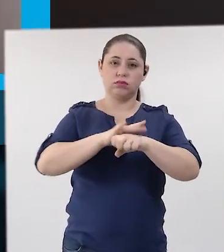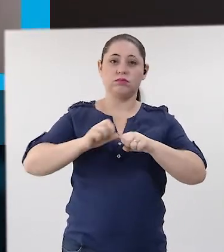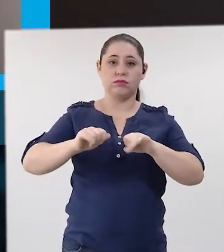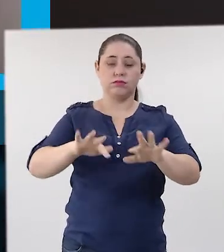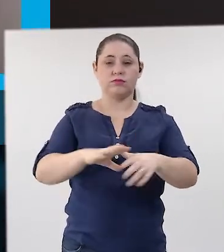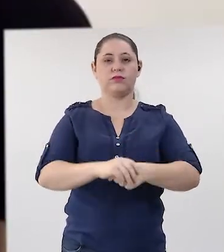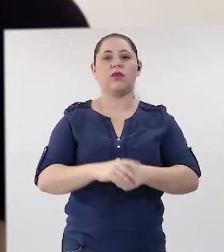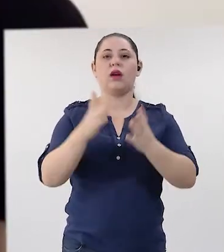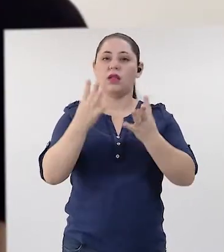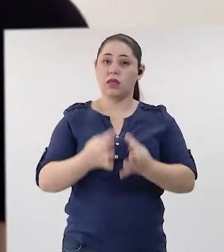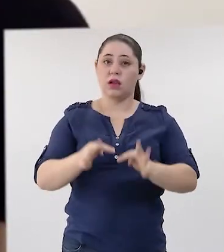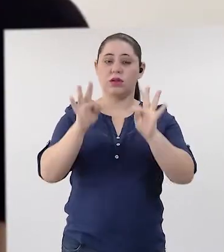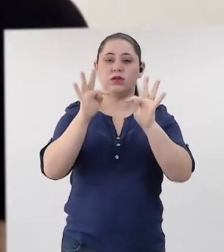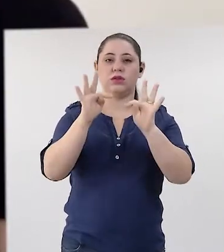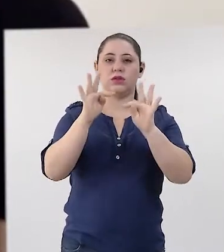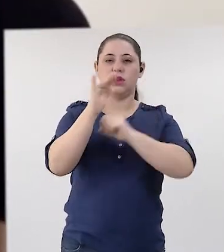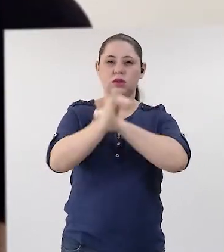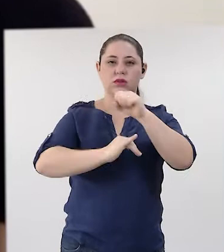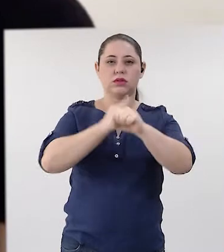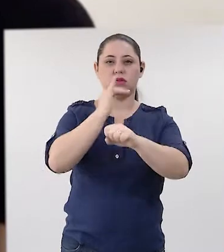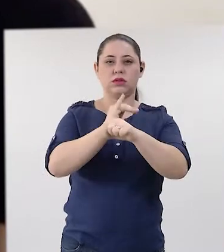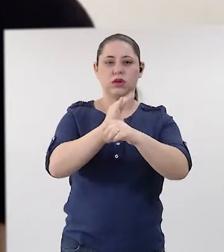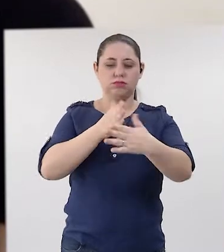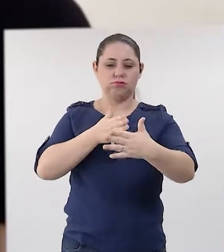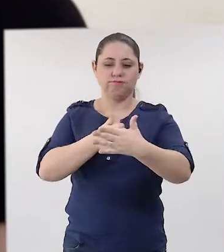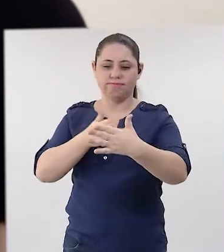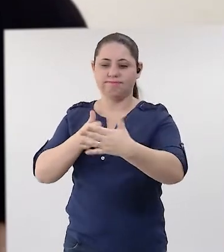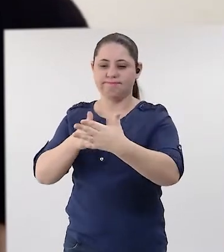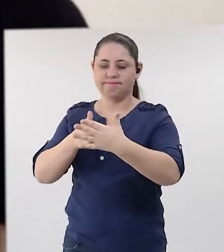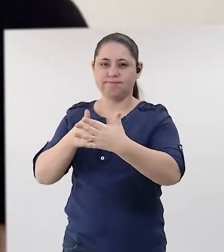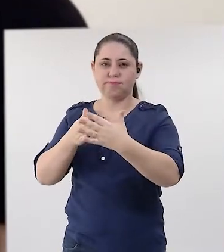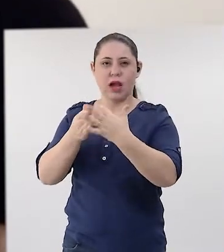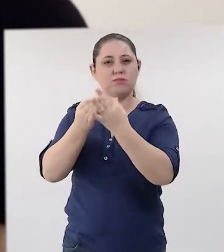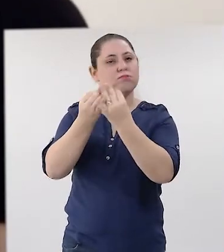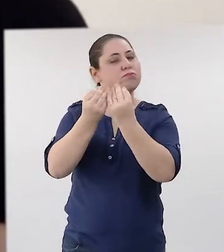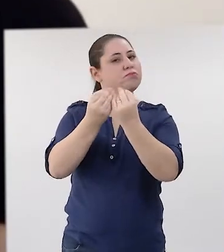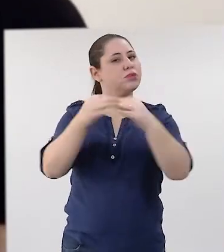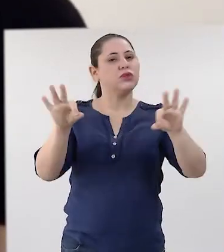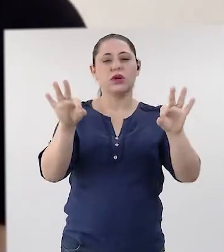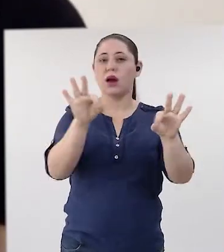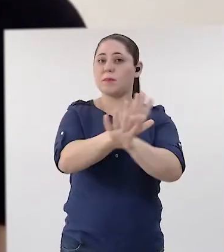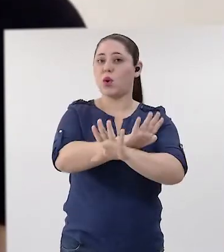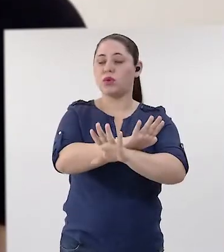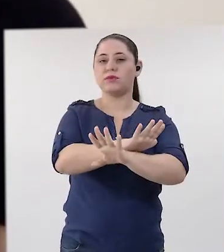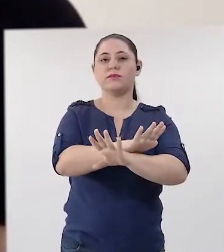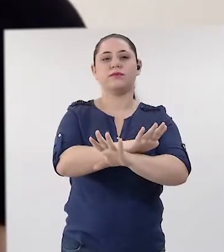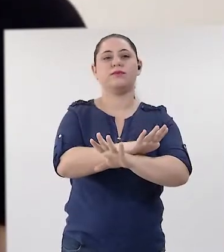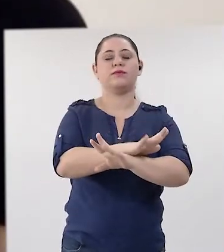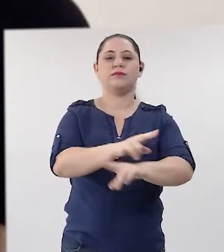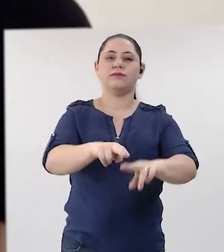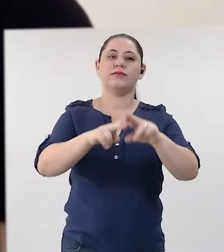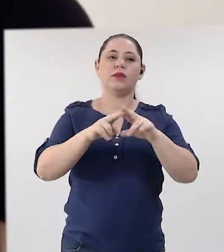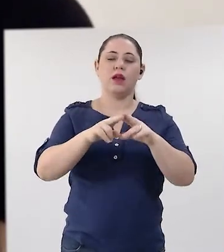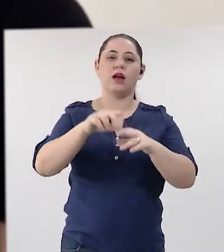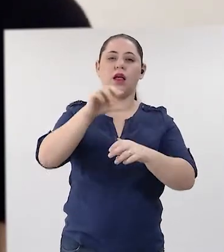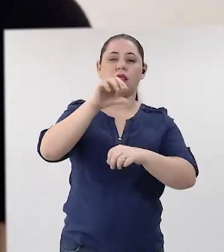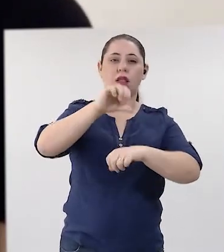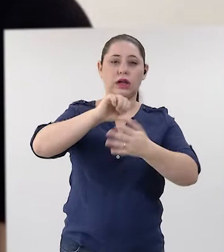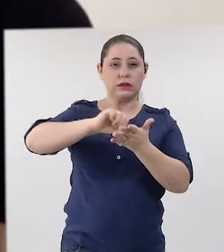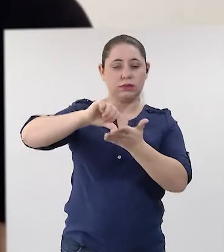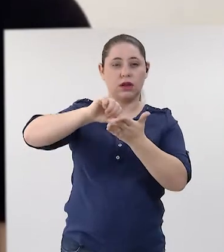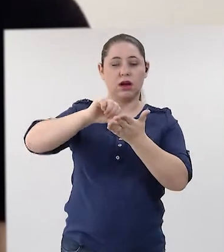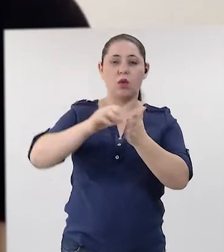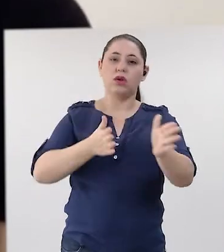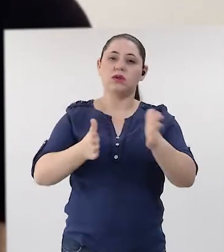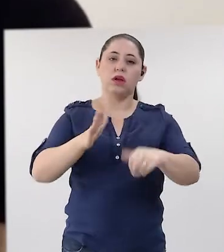da pandemia. Com a tecnologia, né, com a internet, essas barreiras foram quebradas, né, indiretamente. É claro que quem está